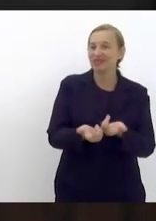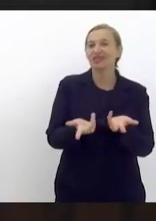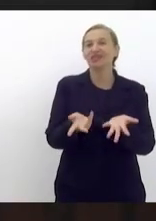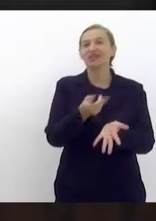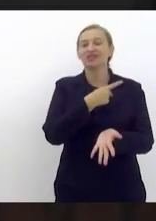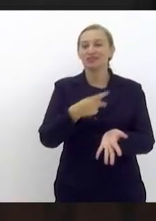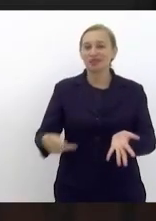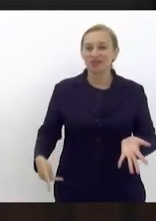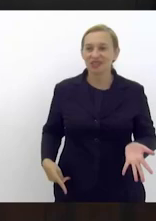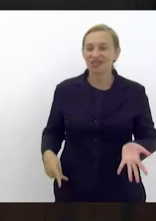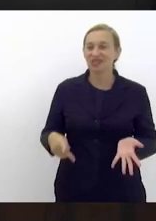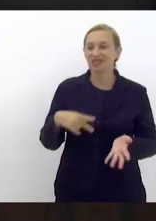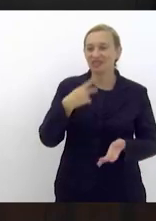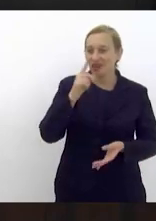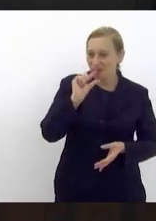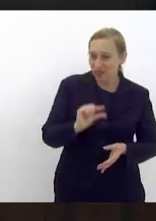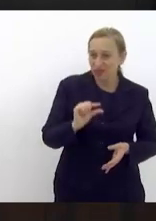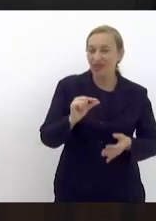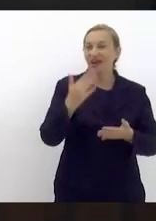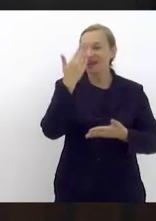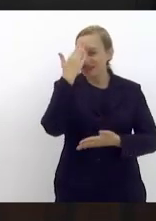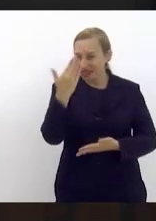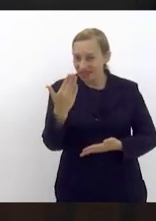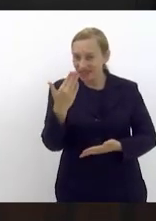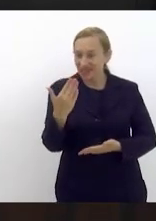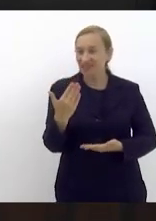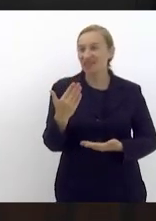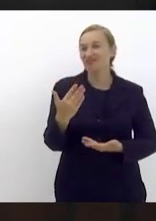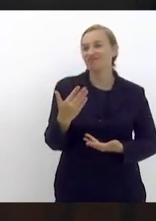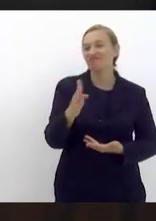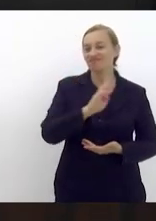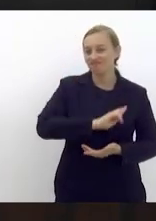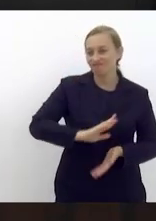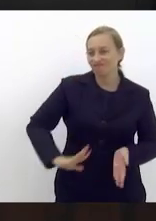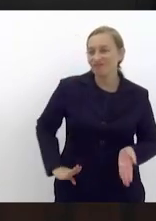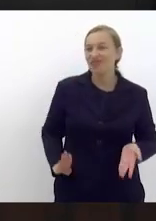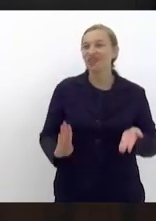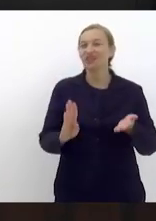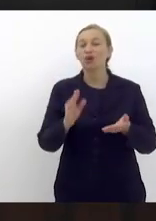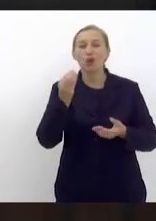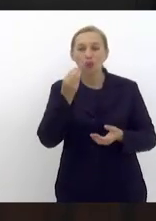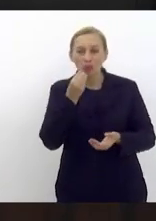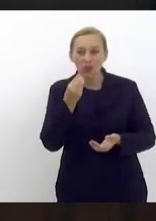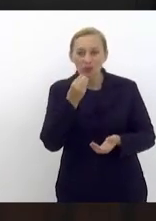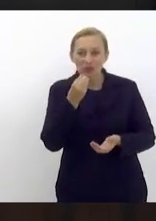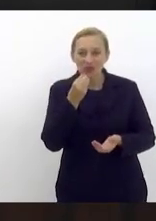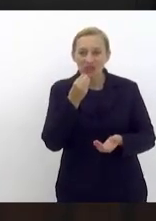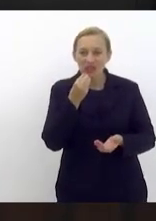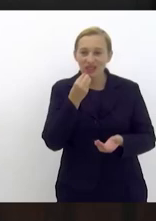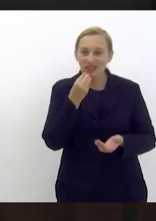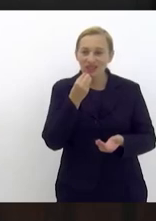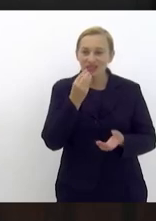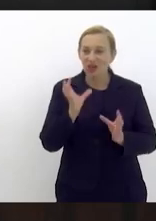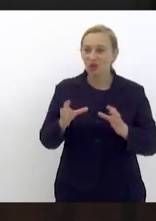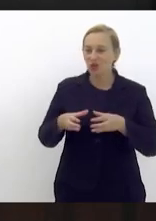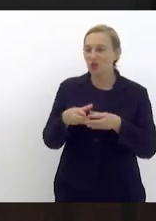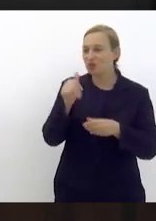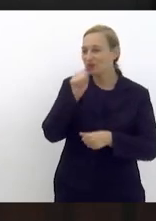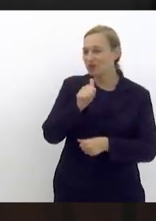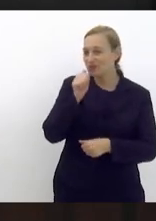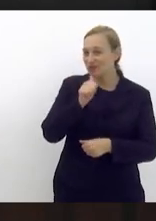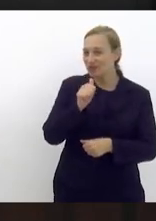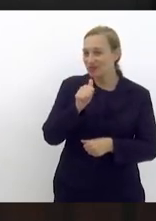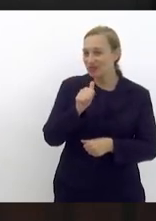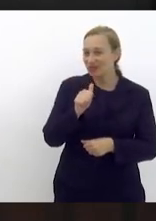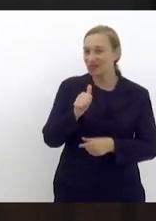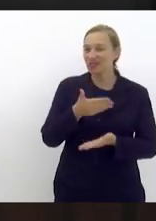que falar o mínimo, mas agradecer a ele pela oportunidade de colocar a bancada feminina